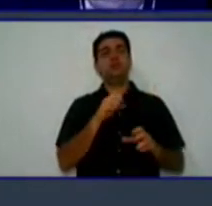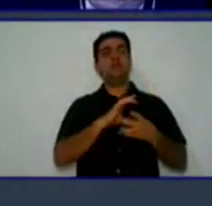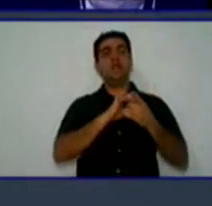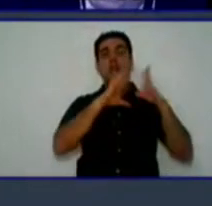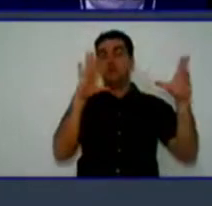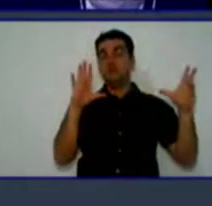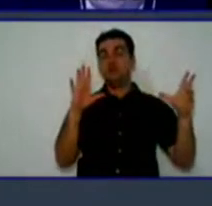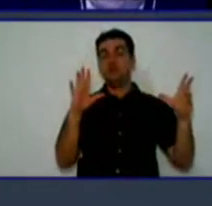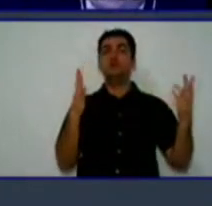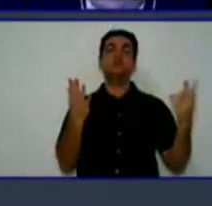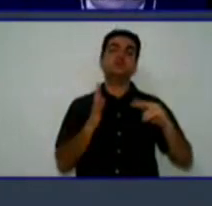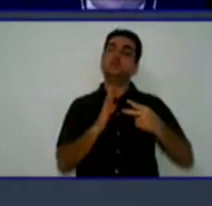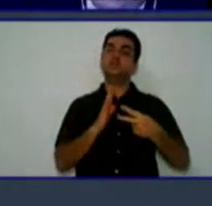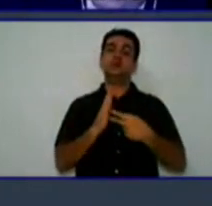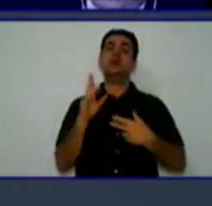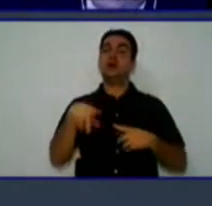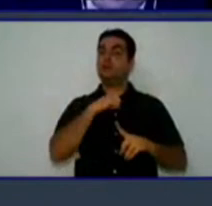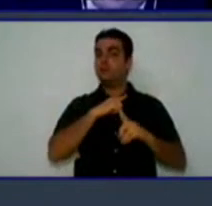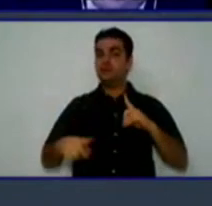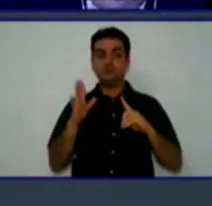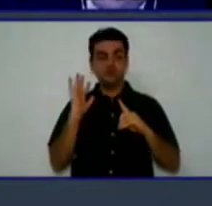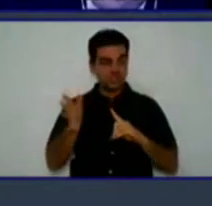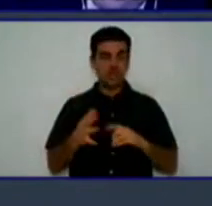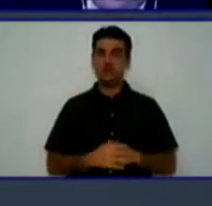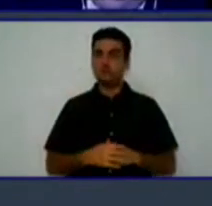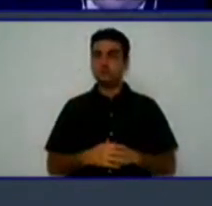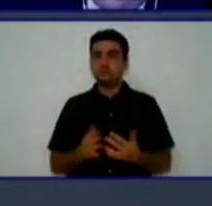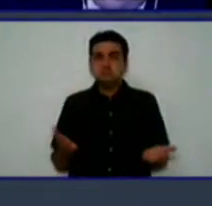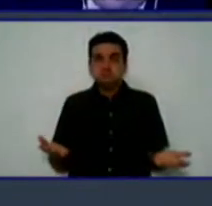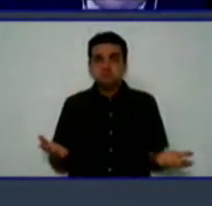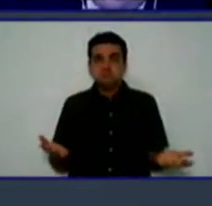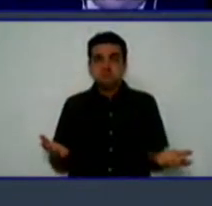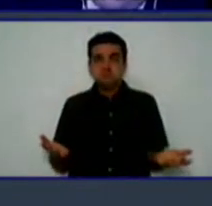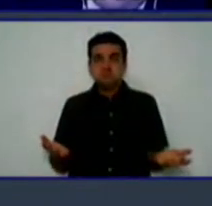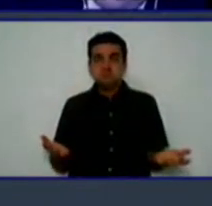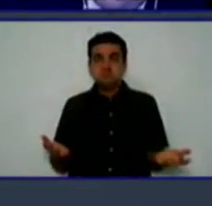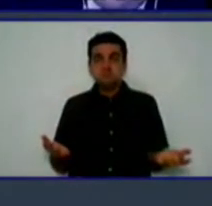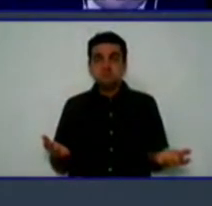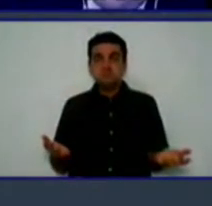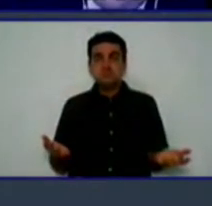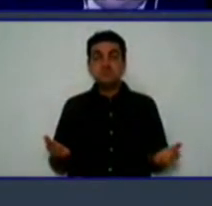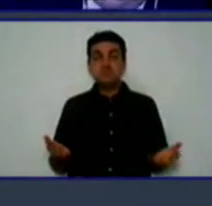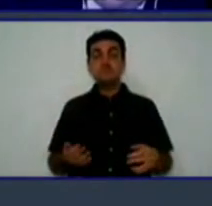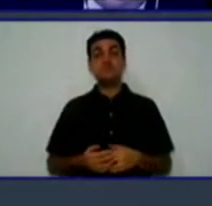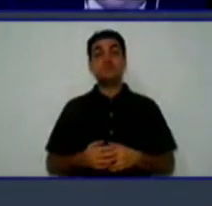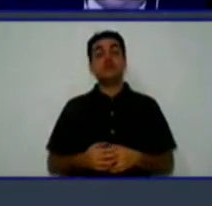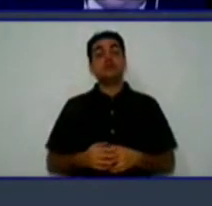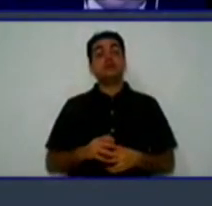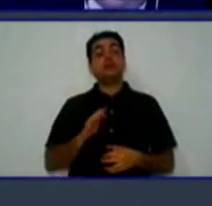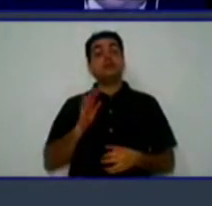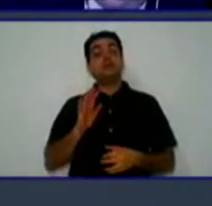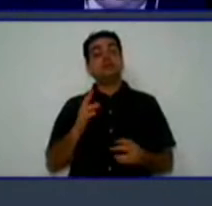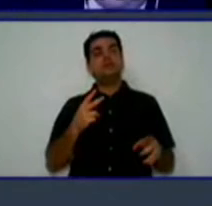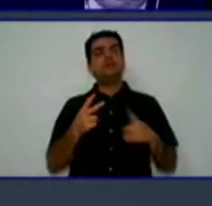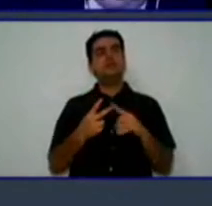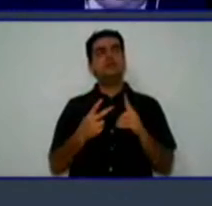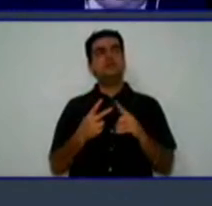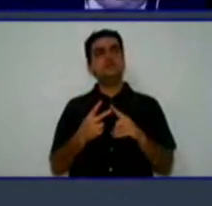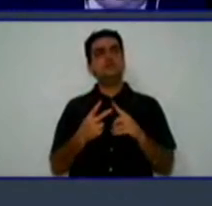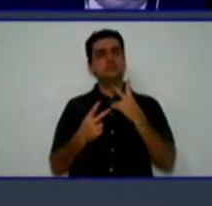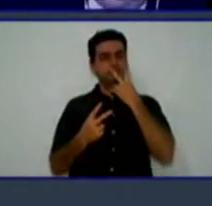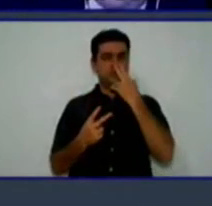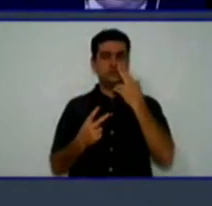na verdade, é proibido estar aqui. E o segundo ponto é que me parece que nessas aquisições,